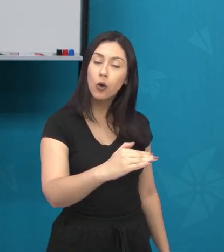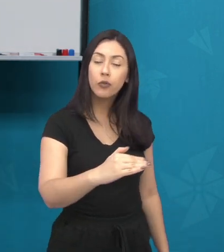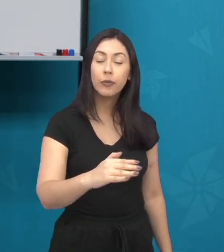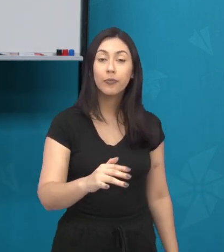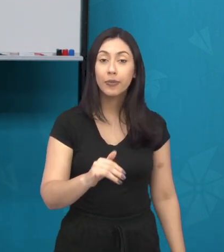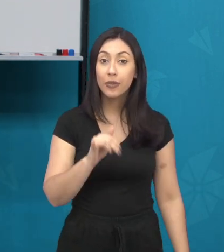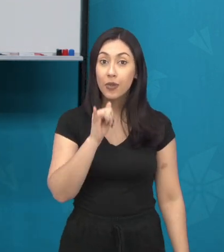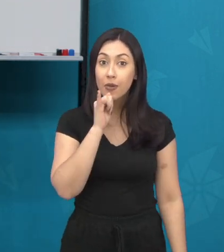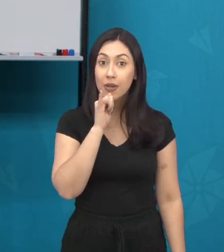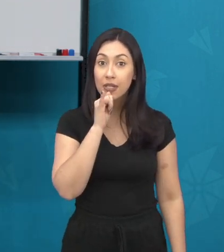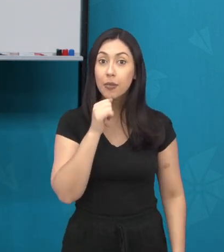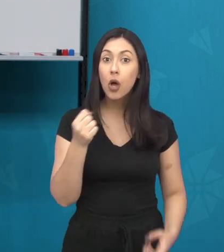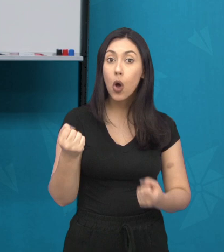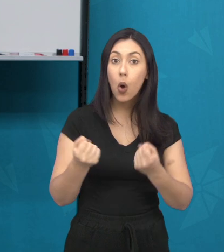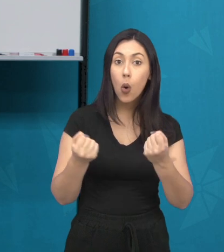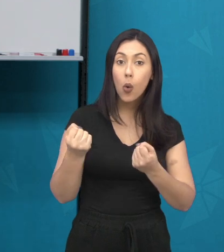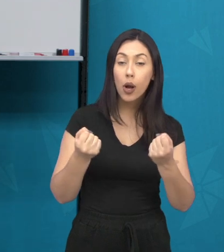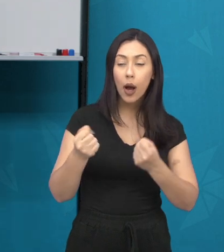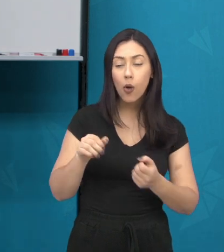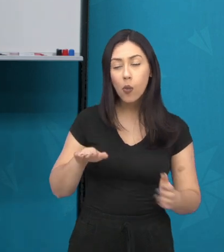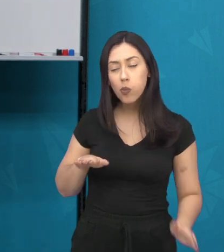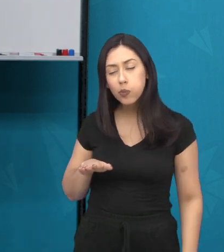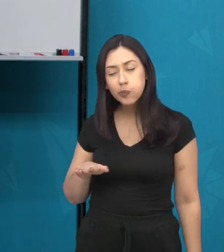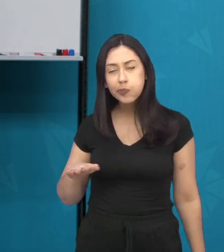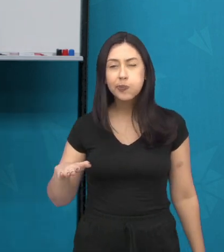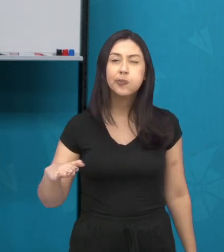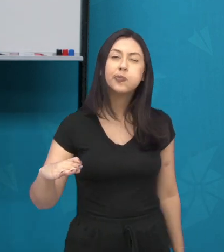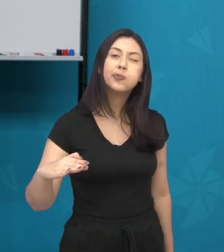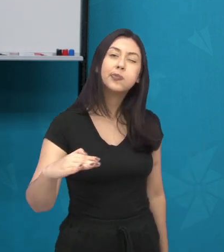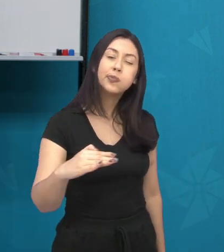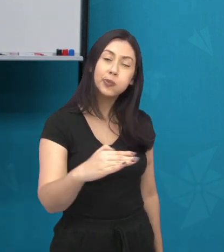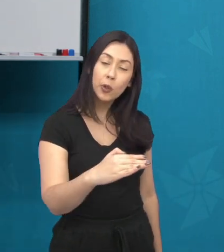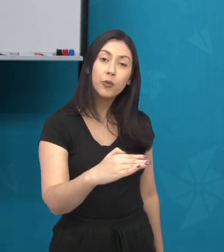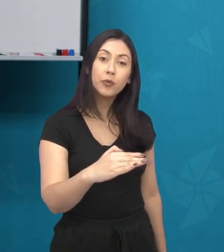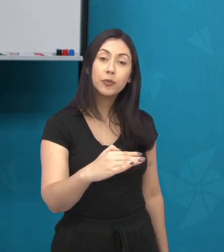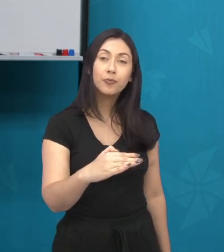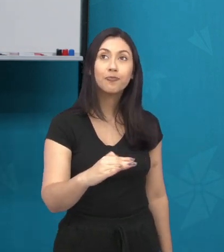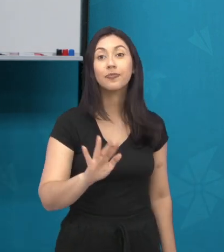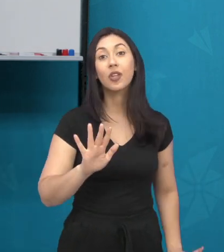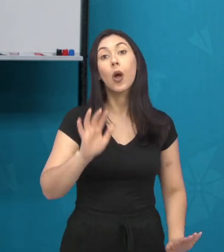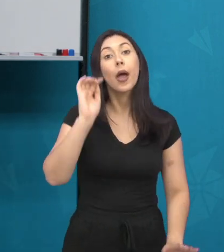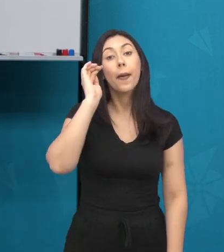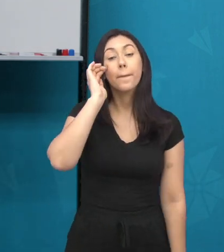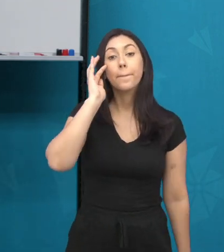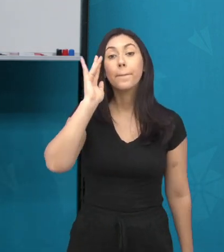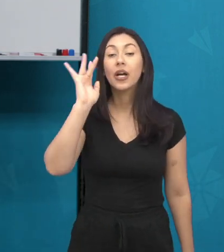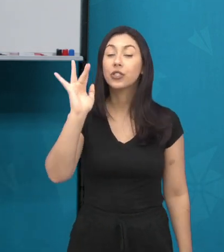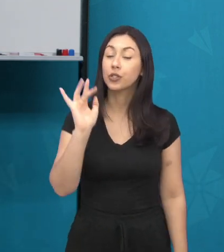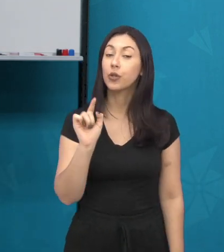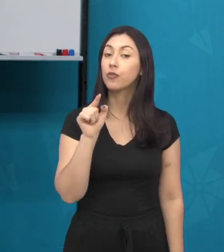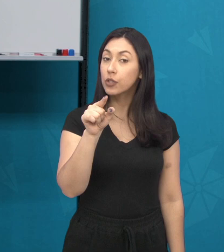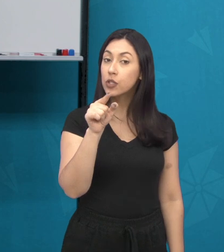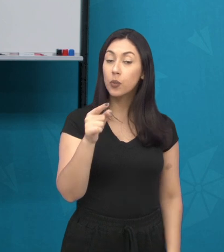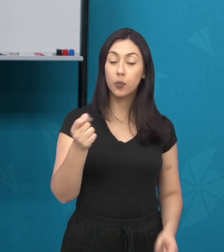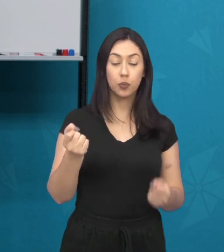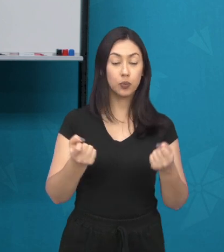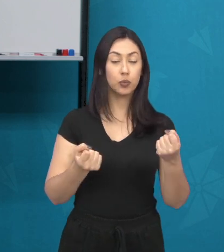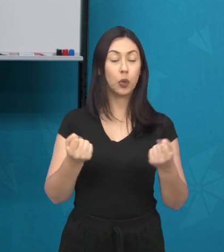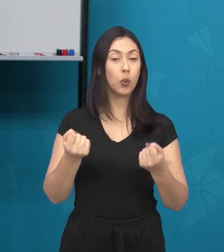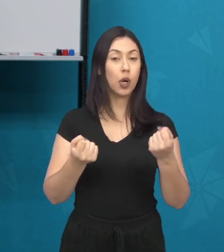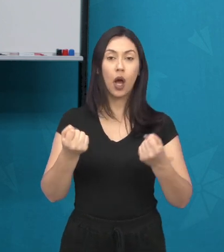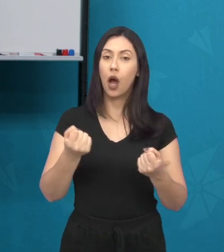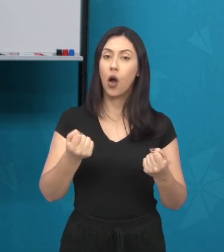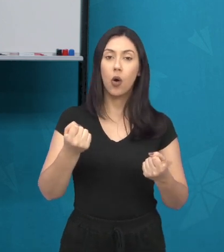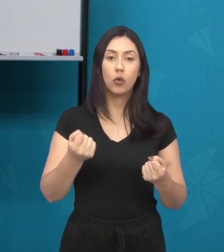vocês é um carro quando tá fazendo curva é se Imagine você num carro